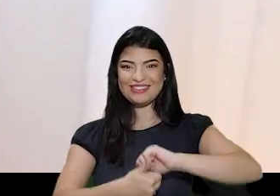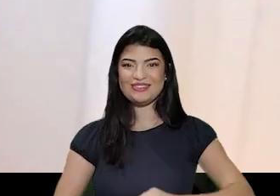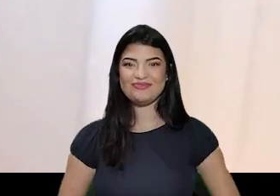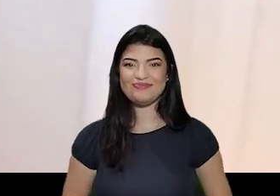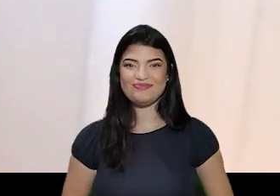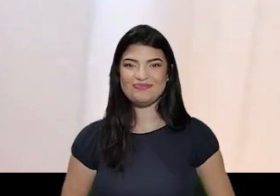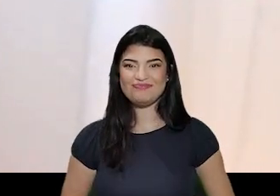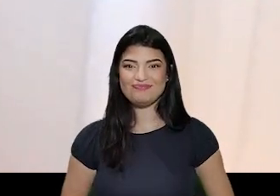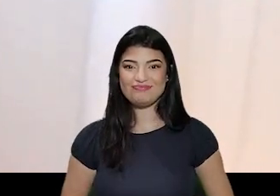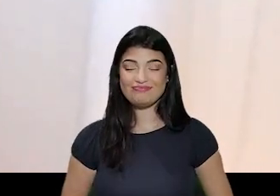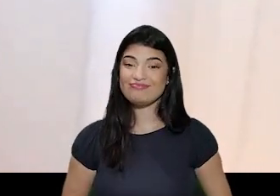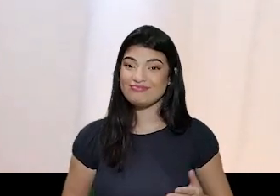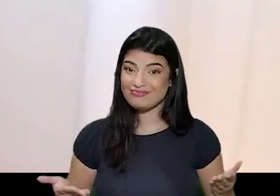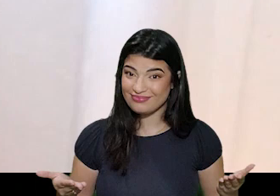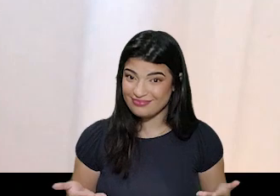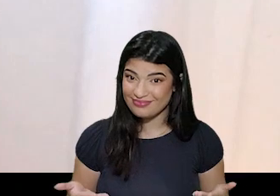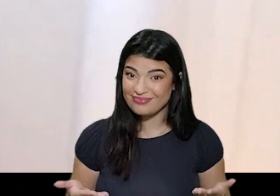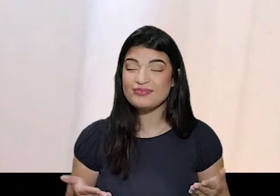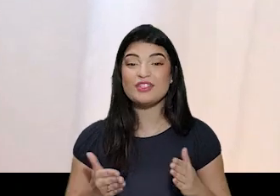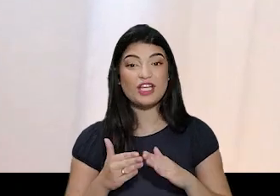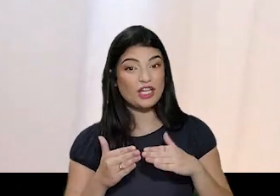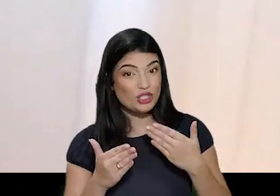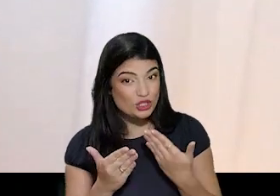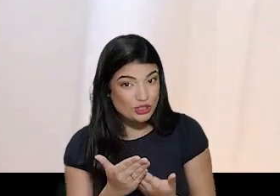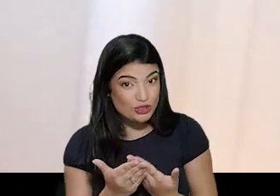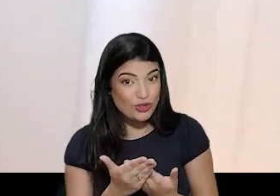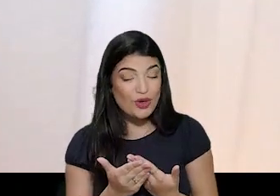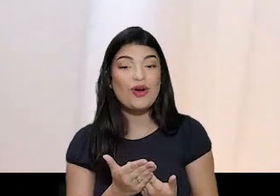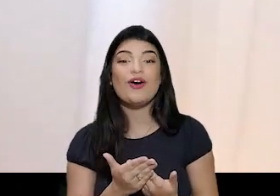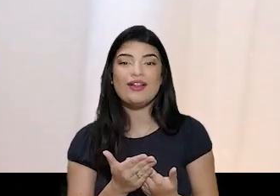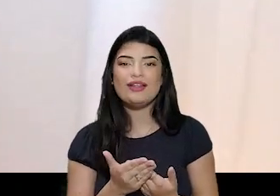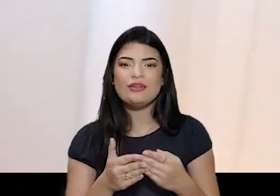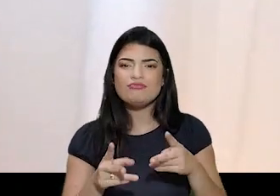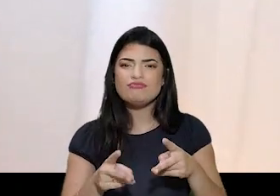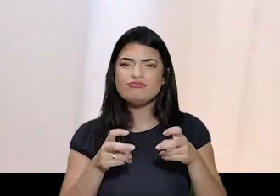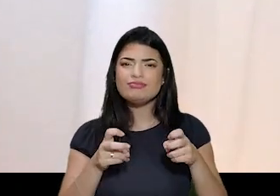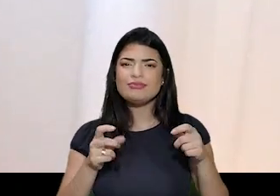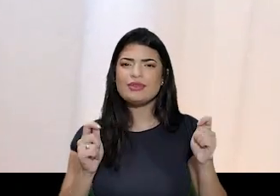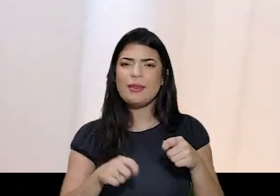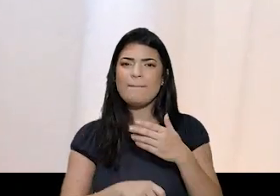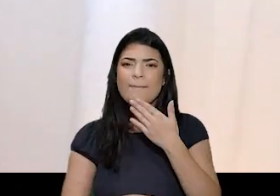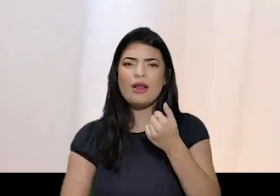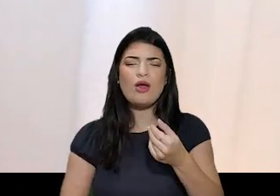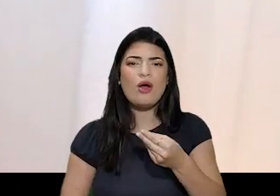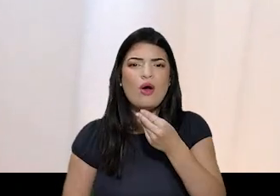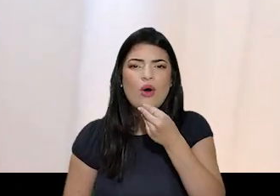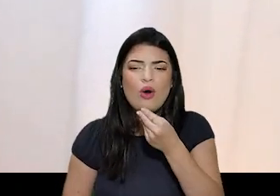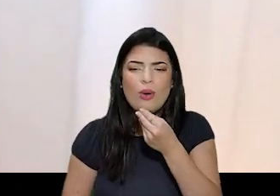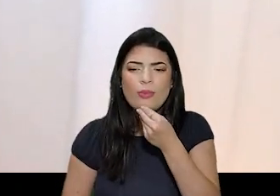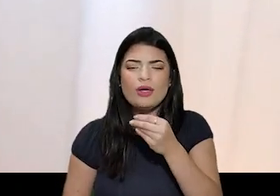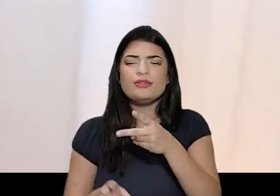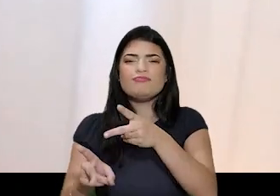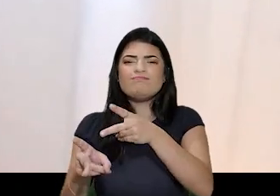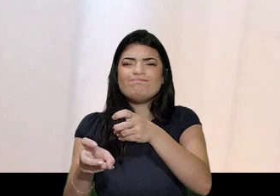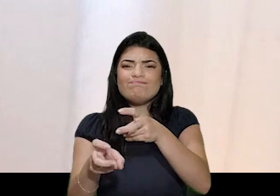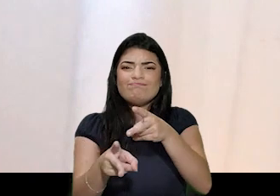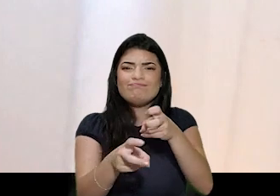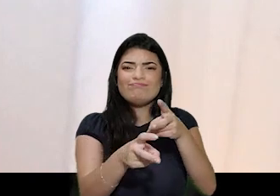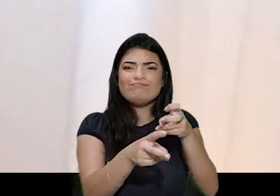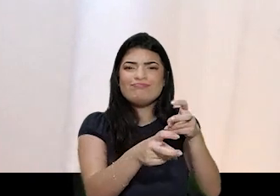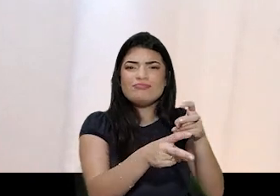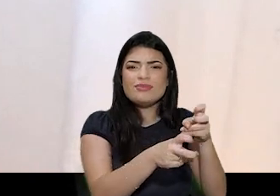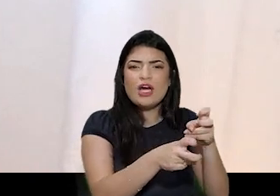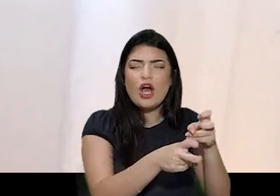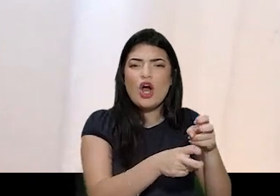qualidade. É no ambiente escolar que encontramos a oportunidade de